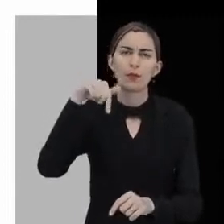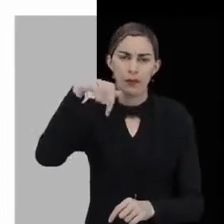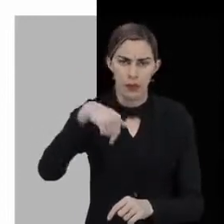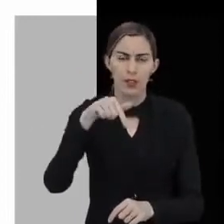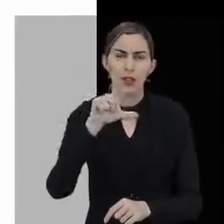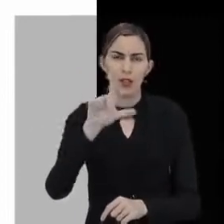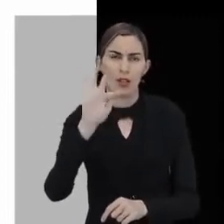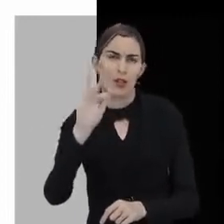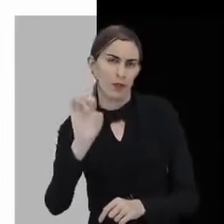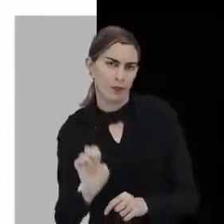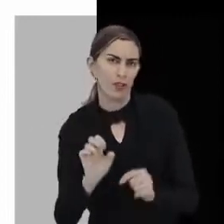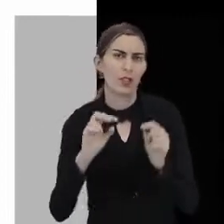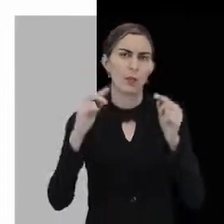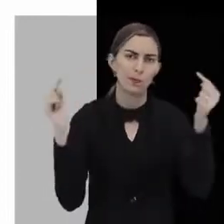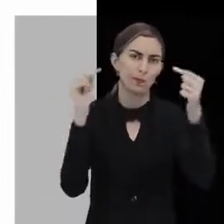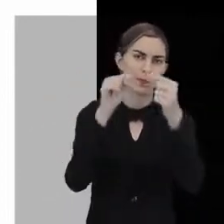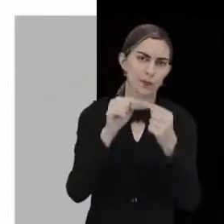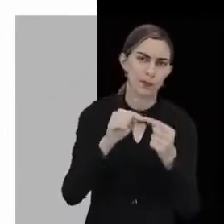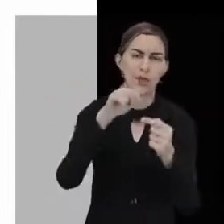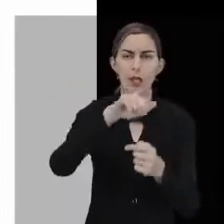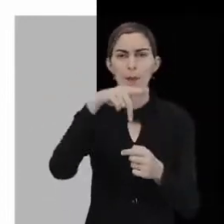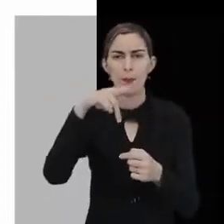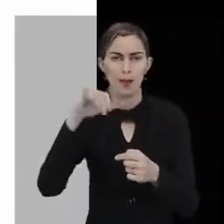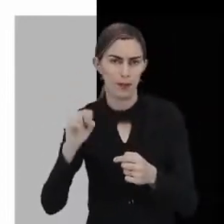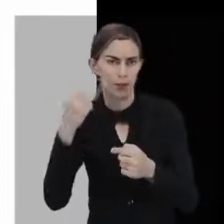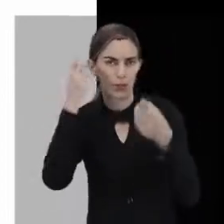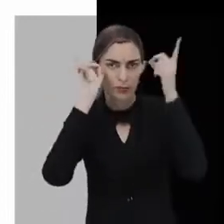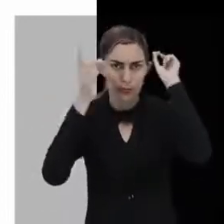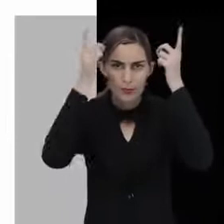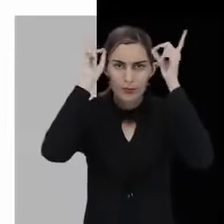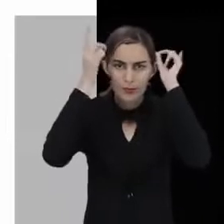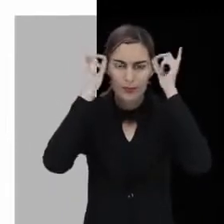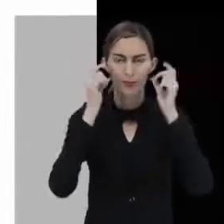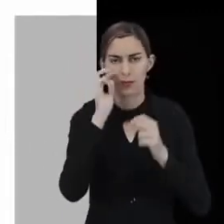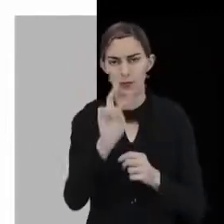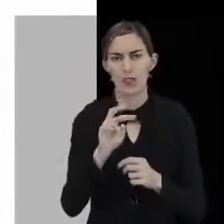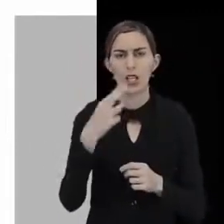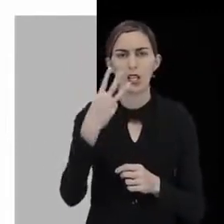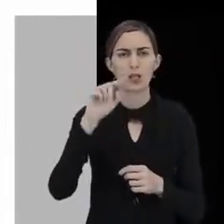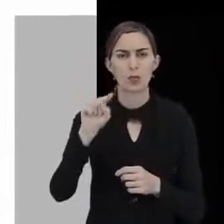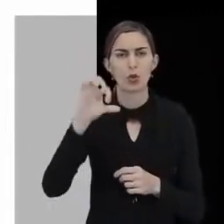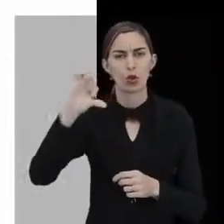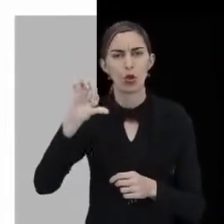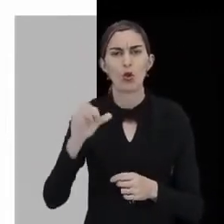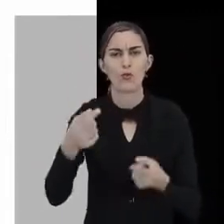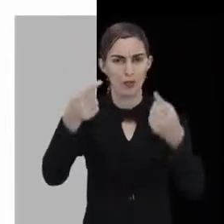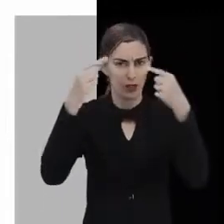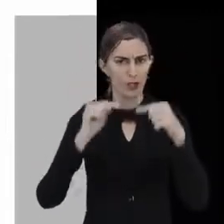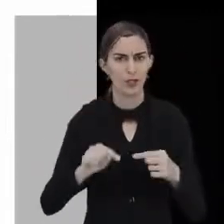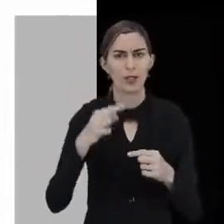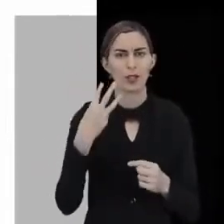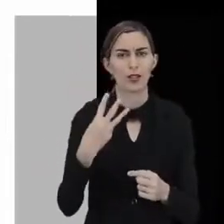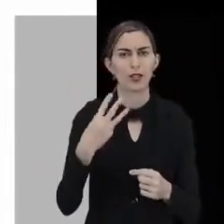associado a determinadas APIs do Android. Então, na API 24, a versão do SQLite é a 3.9, na API 21